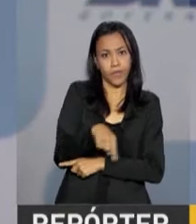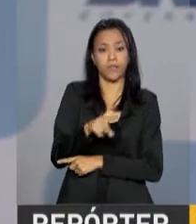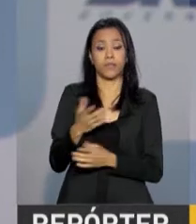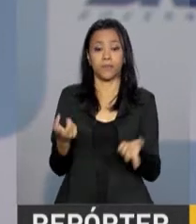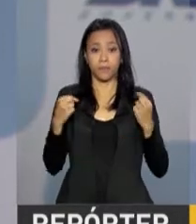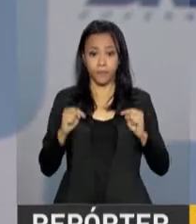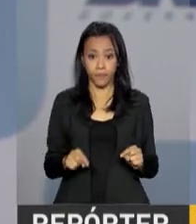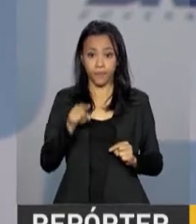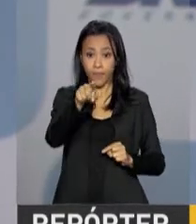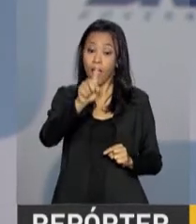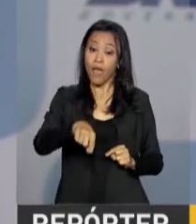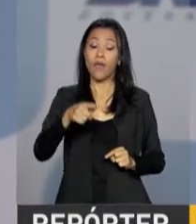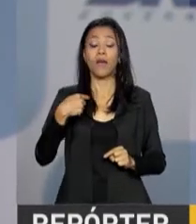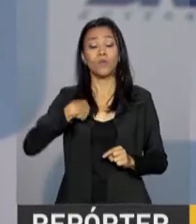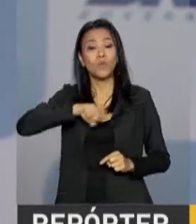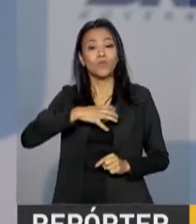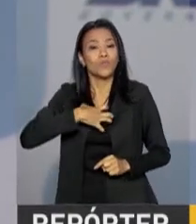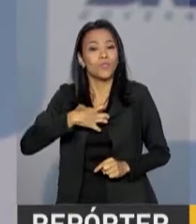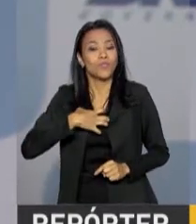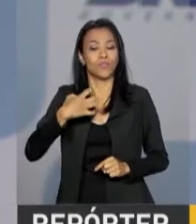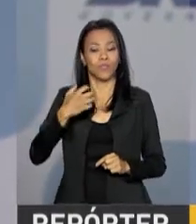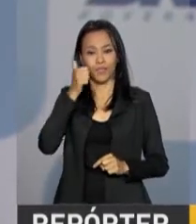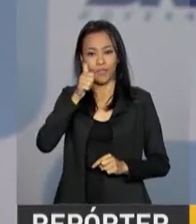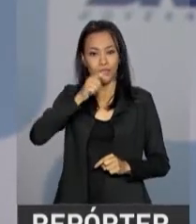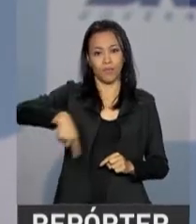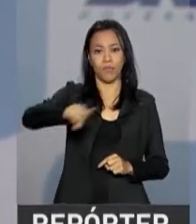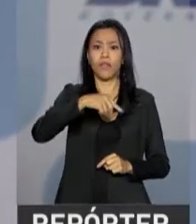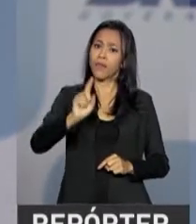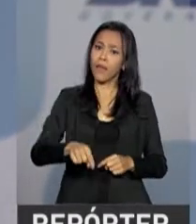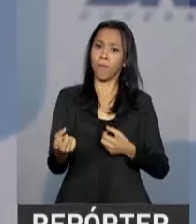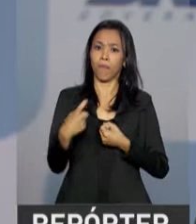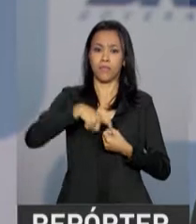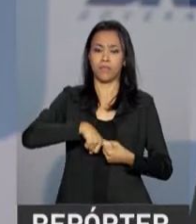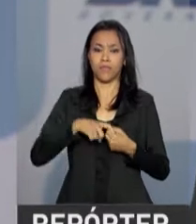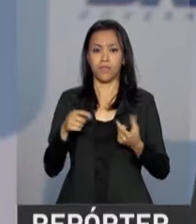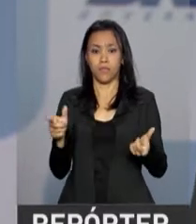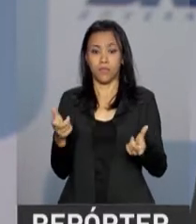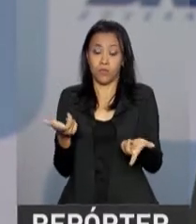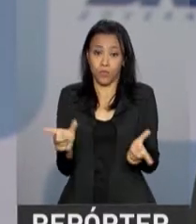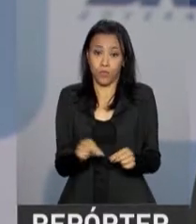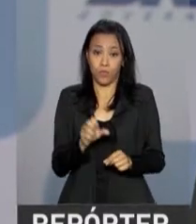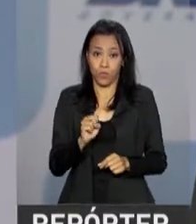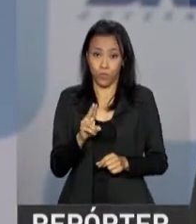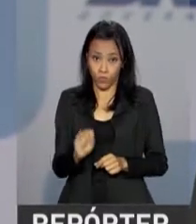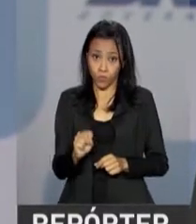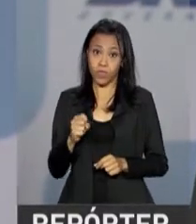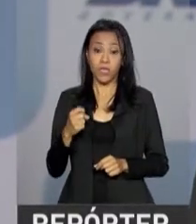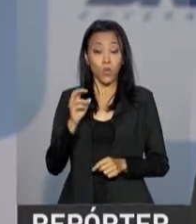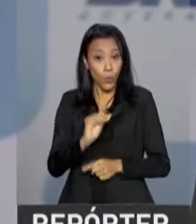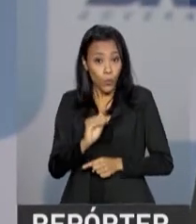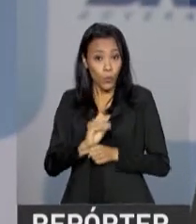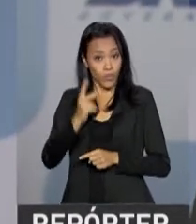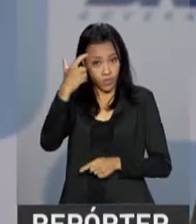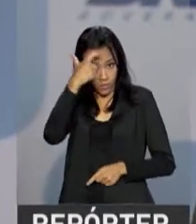apreço pelas mulheres que são muito parceiros do sul não só porque se cuidam mais mas também porque levam seus filhos